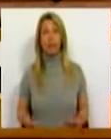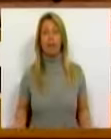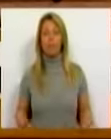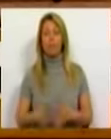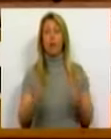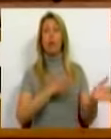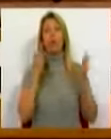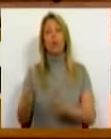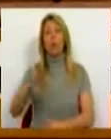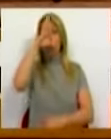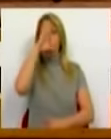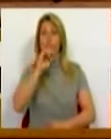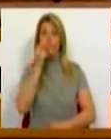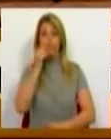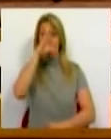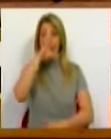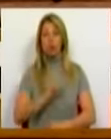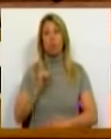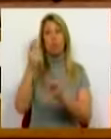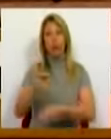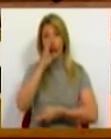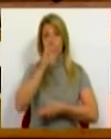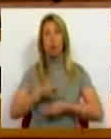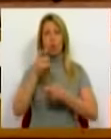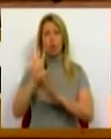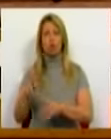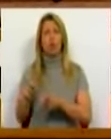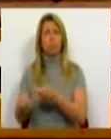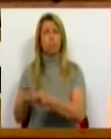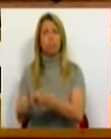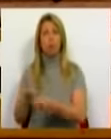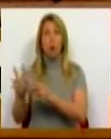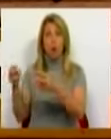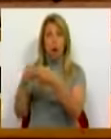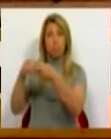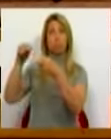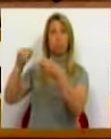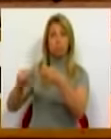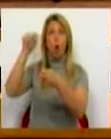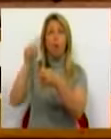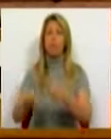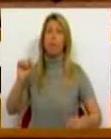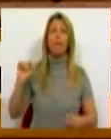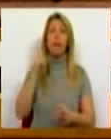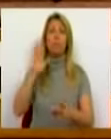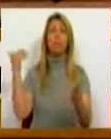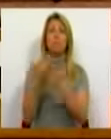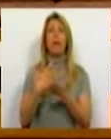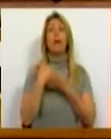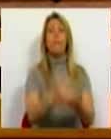Ministro da Agricultura tem pressionado Bruxelas no sentido de rapidamente operacionalizar os apoios aos